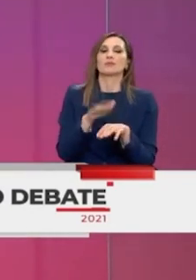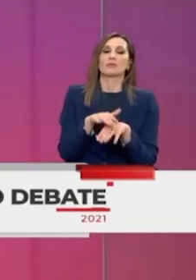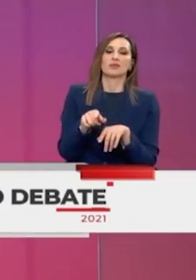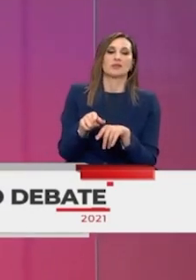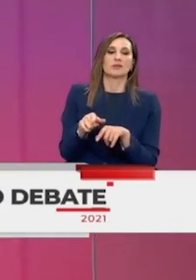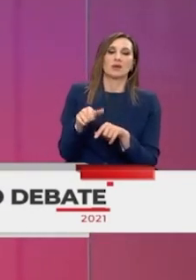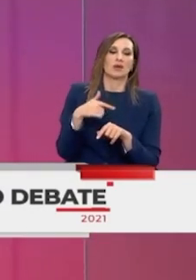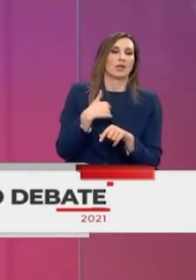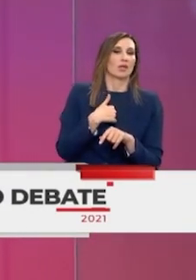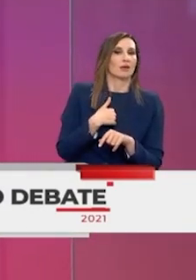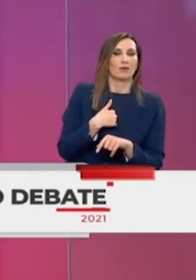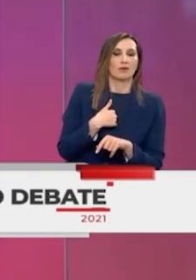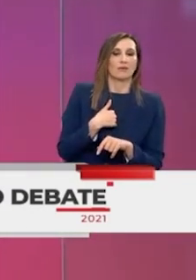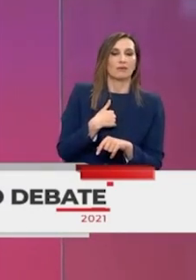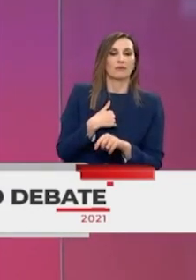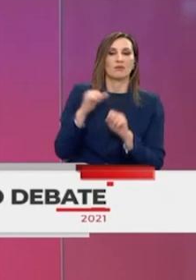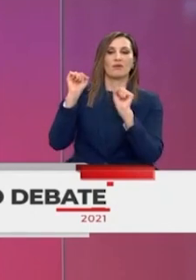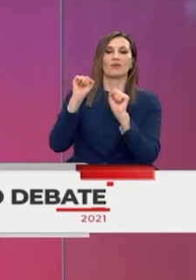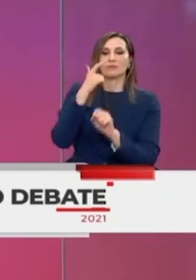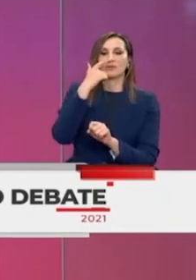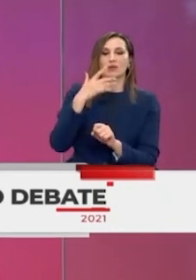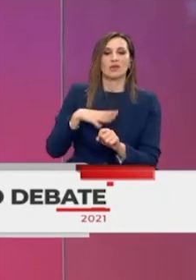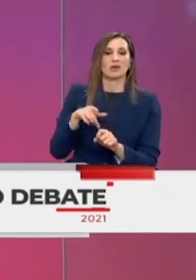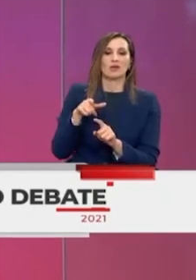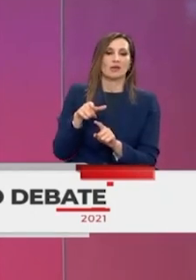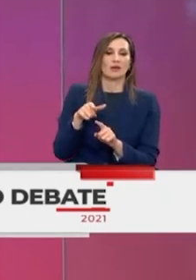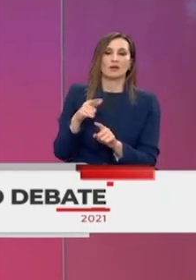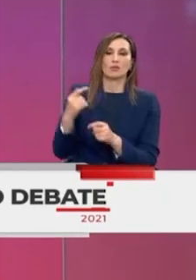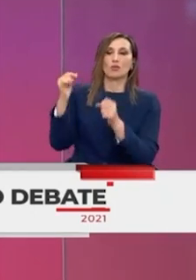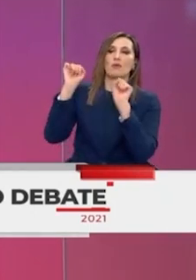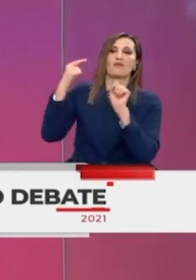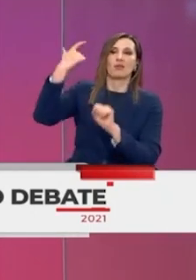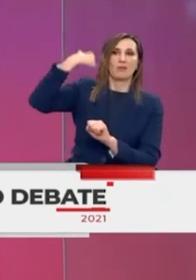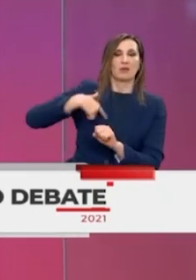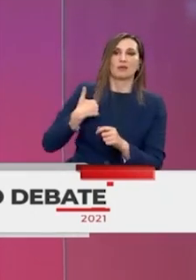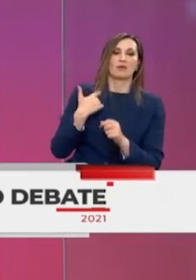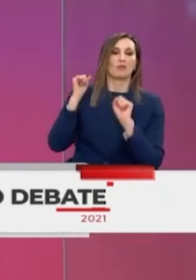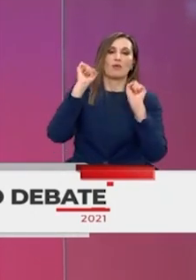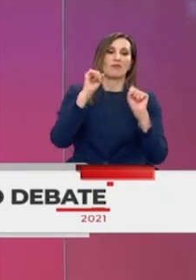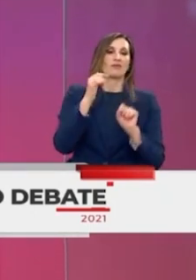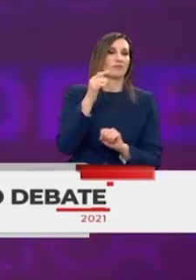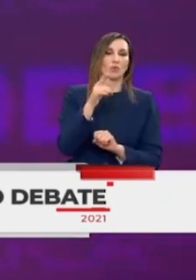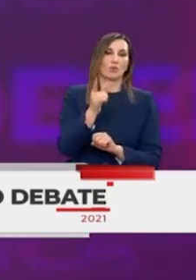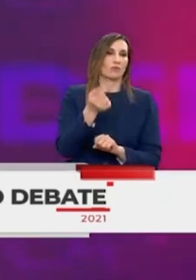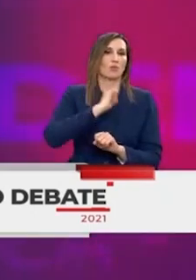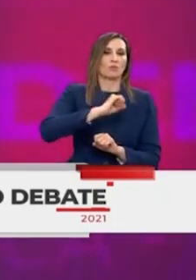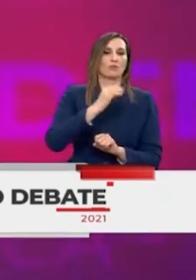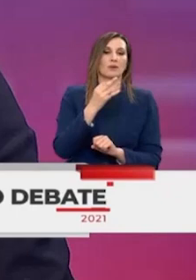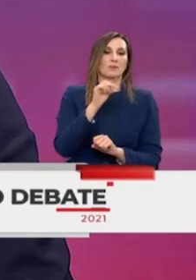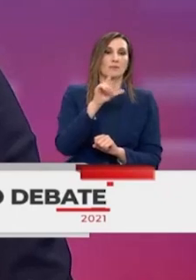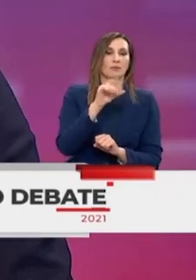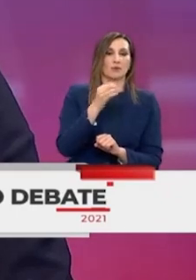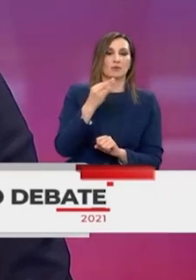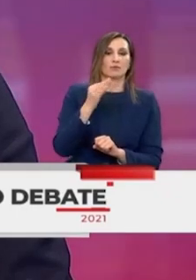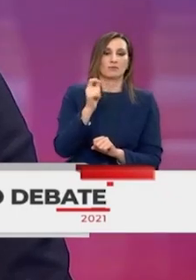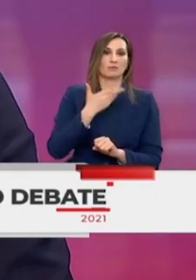não levo. Não ofende quem quer, este senhor não ofende, nem ofende Paulo Pedroso. Ana Gomes, portanto, André Ventura,